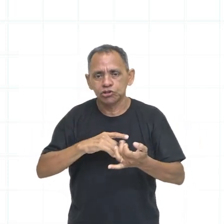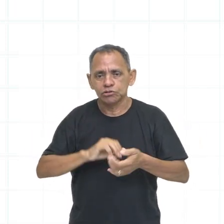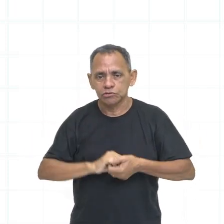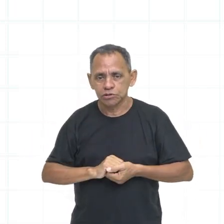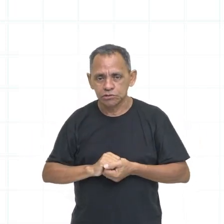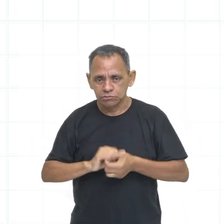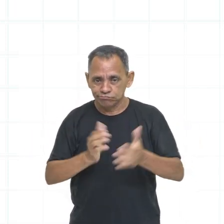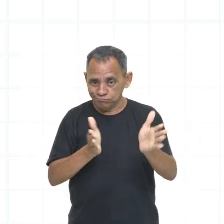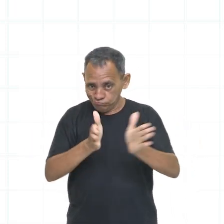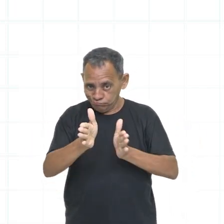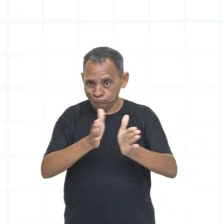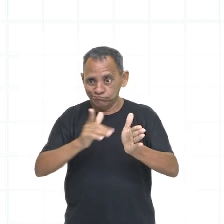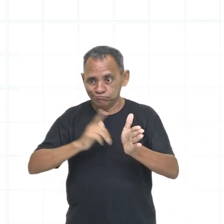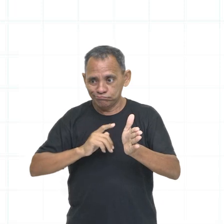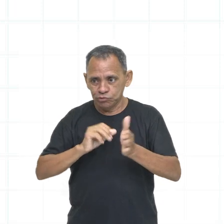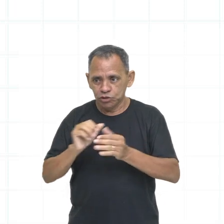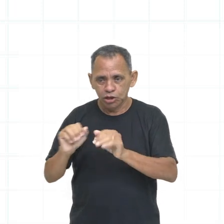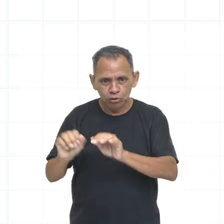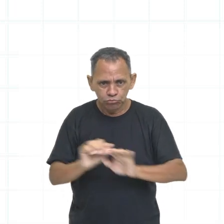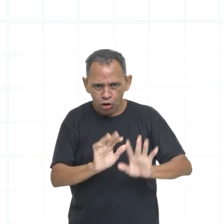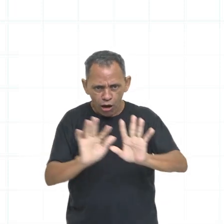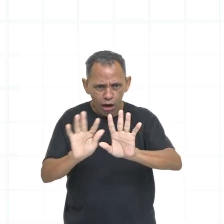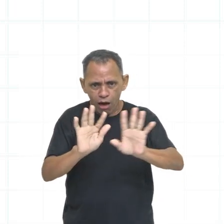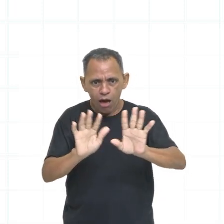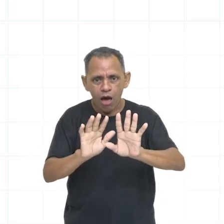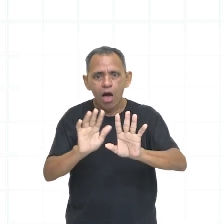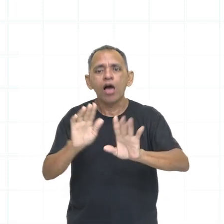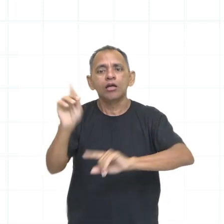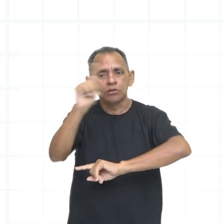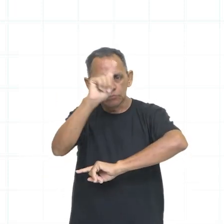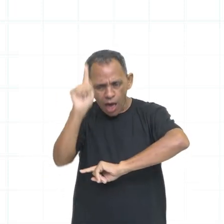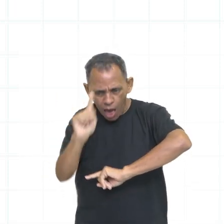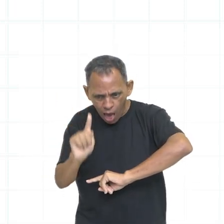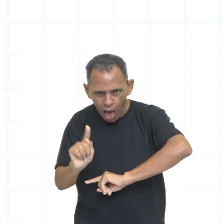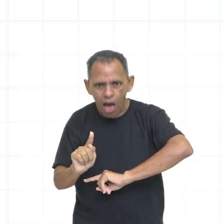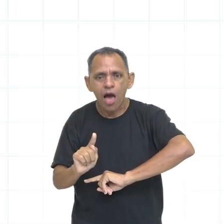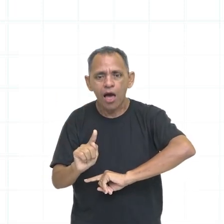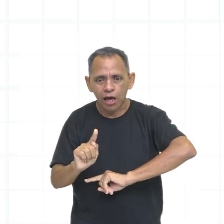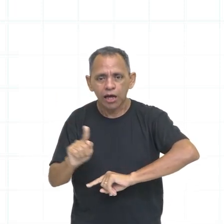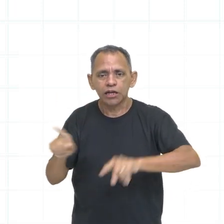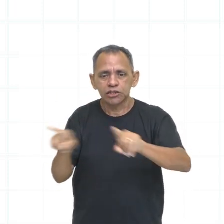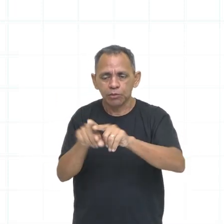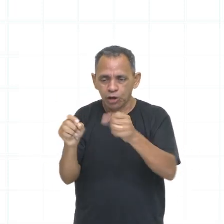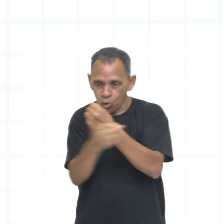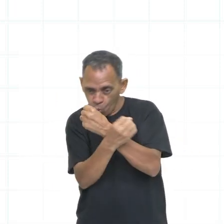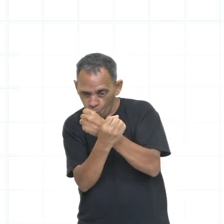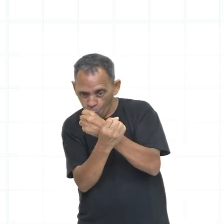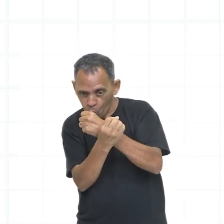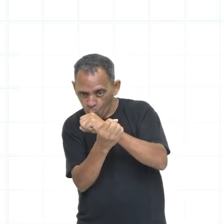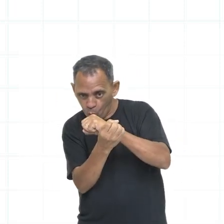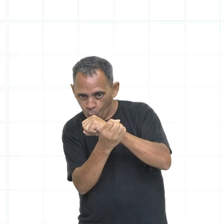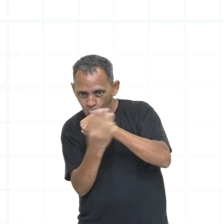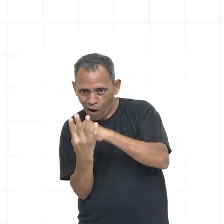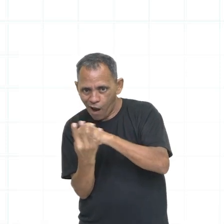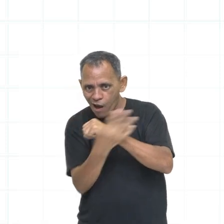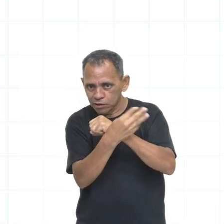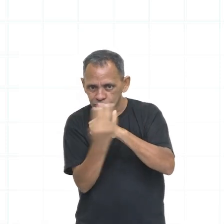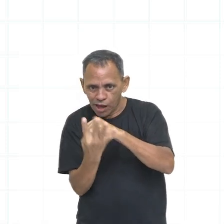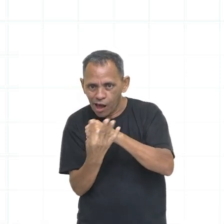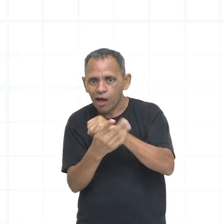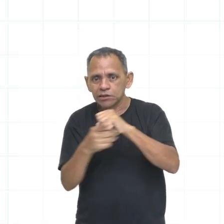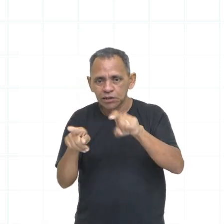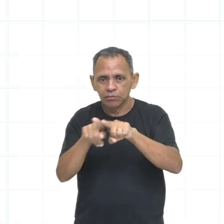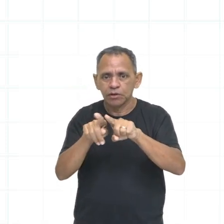Nessa atmosfera nós também tínhamos uma descarga elétrica muito grande, nós tínhamos uma radiação ultravioleta muito